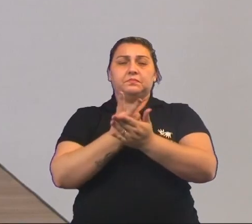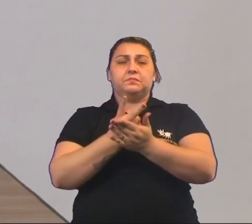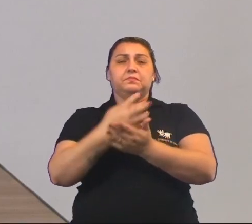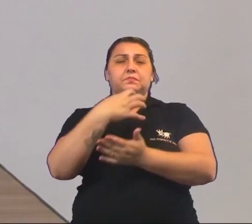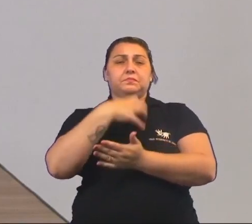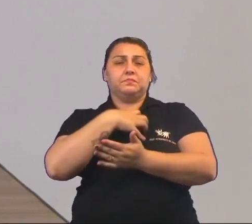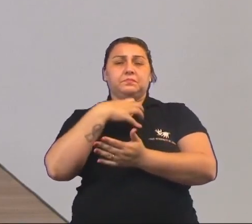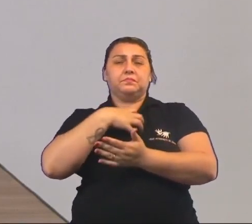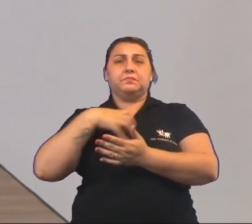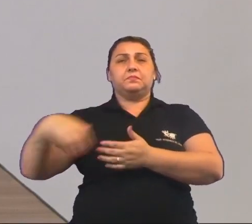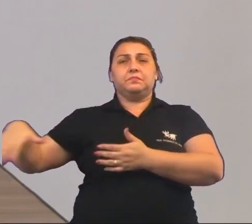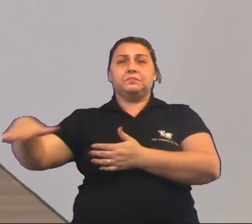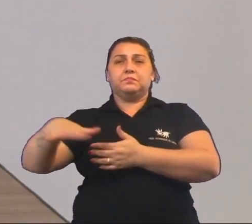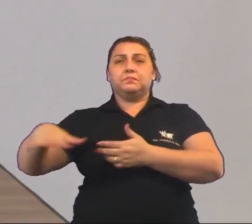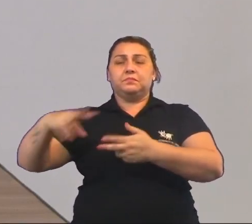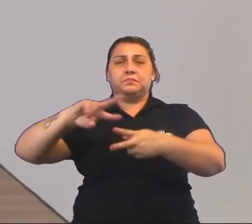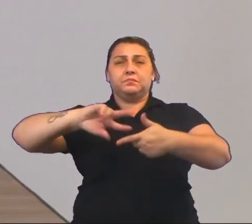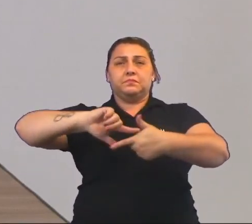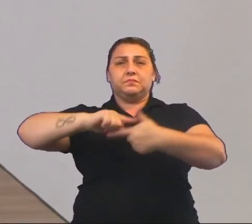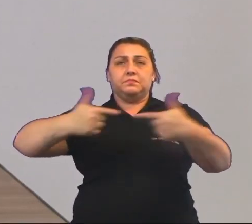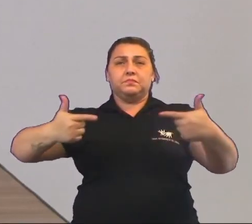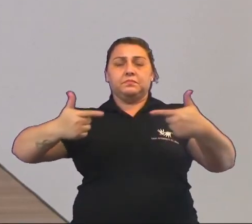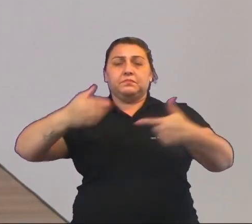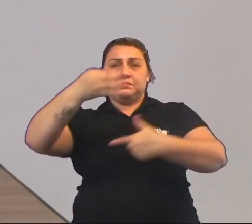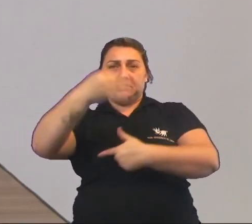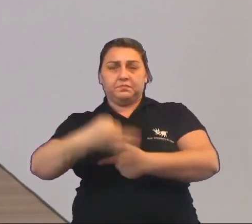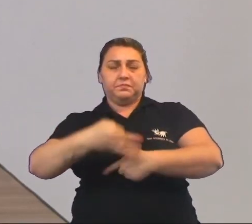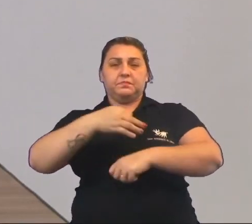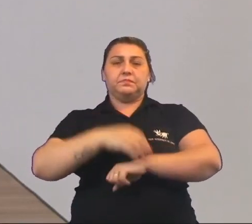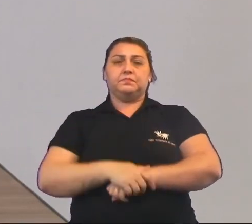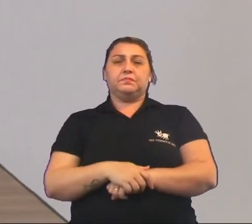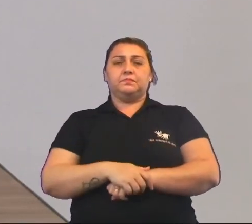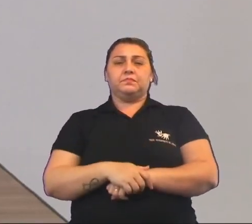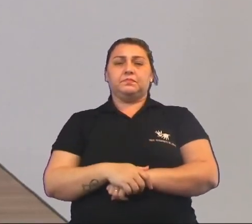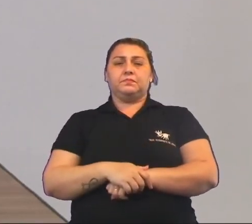dos sólidos geométricos, certo?